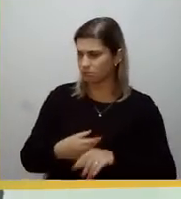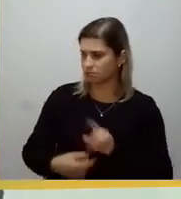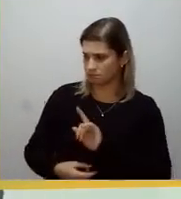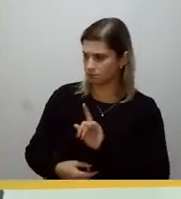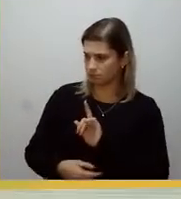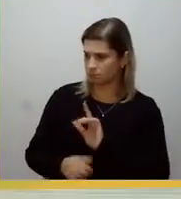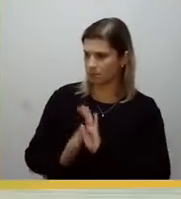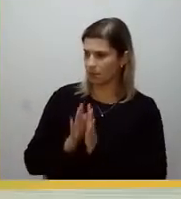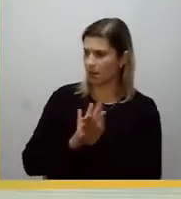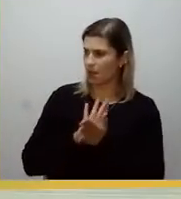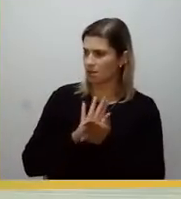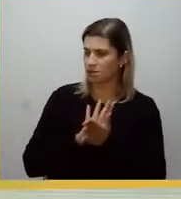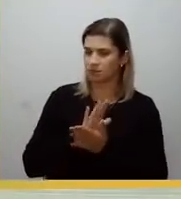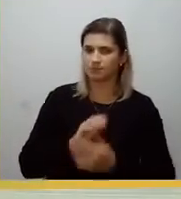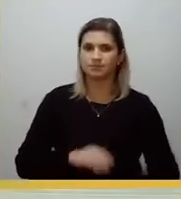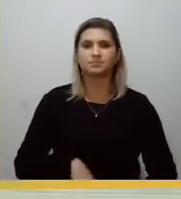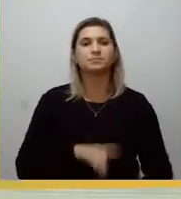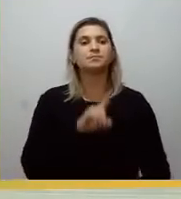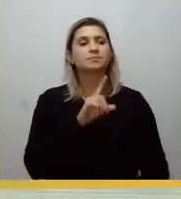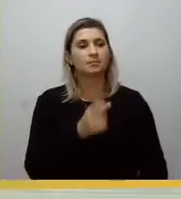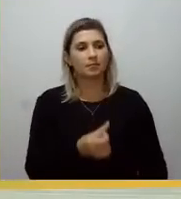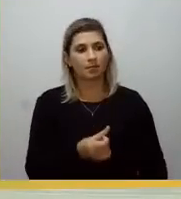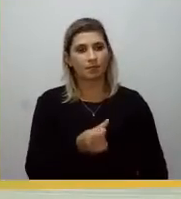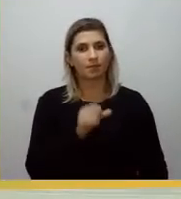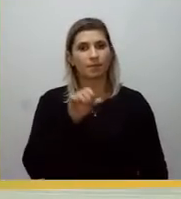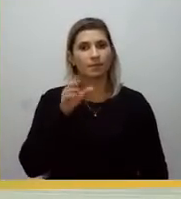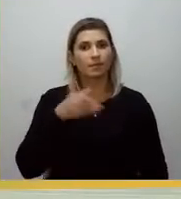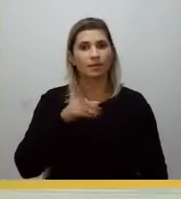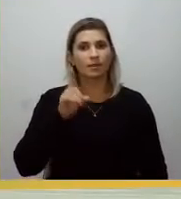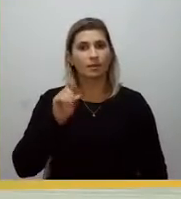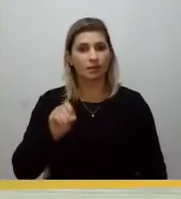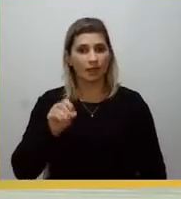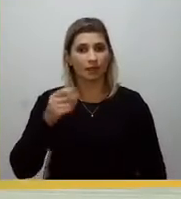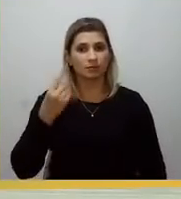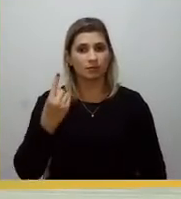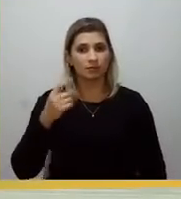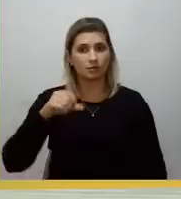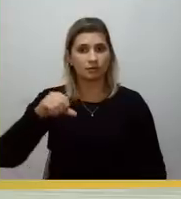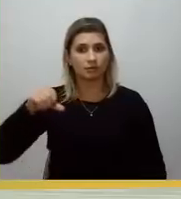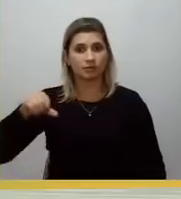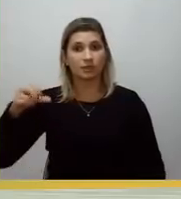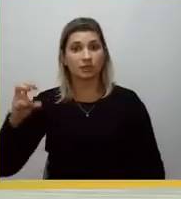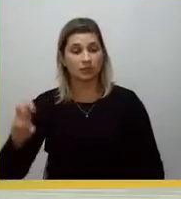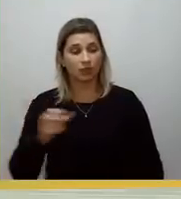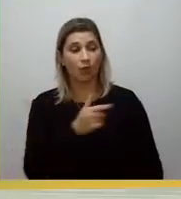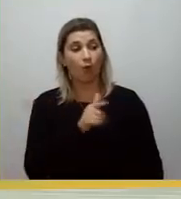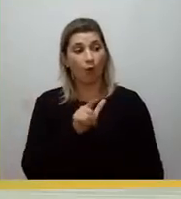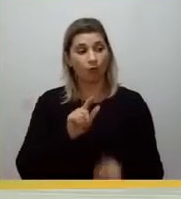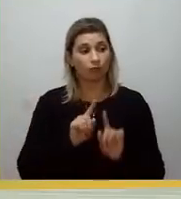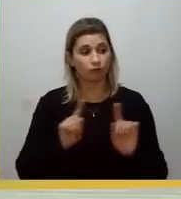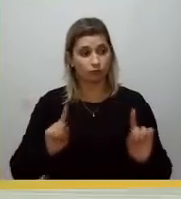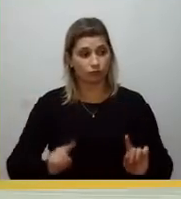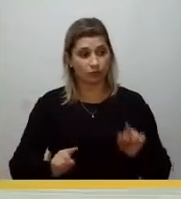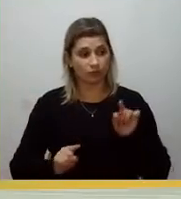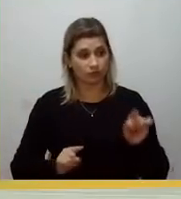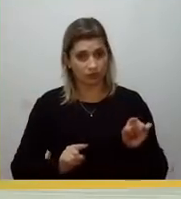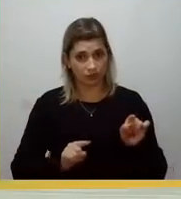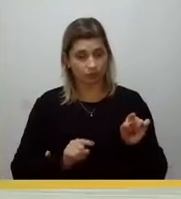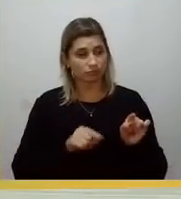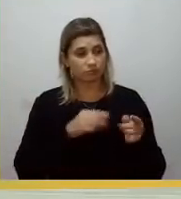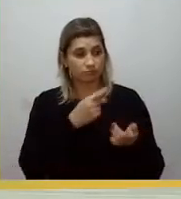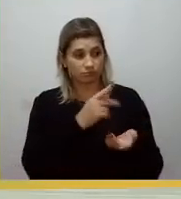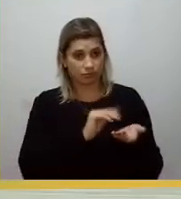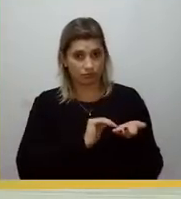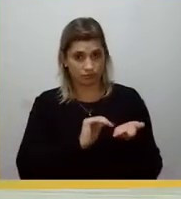Em 16 de 10 de 1995, um outro funcionário comissionado seu, que foi seu secretário, ele virou